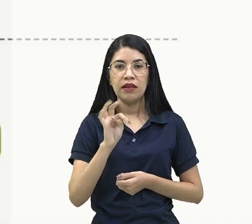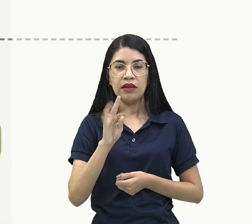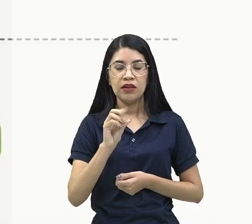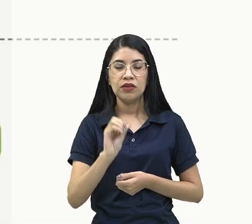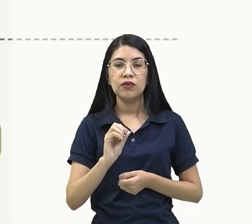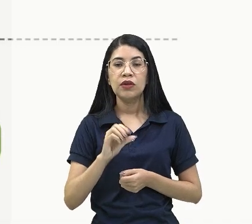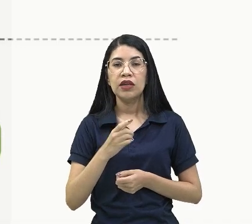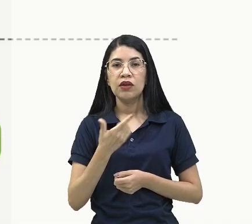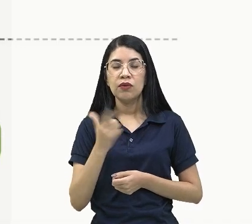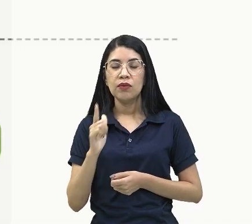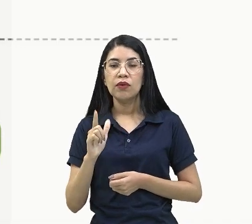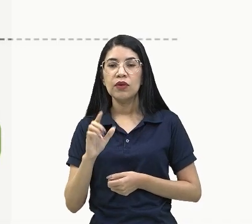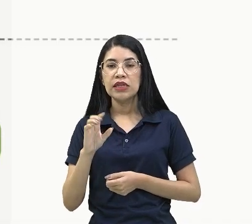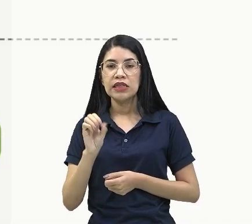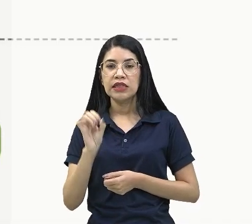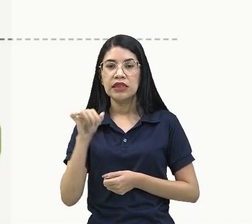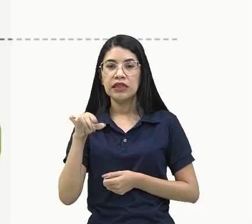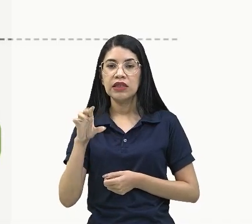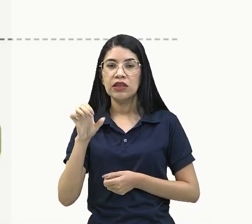ciotrofoblasto, vejam só.